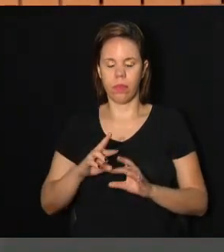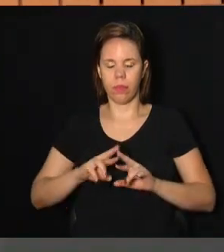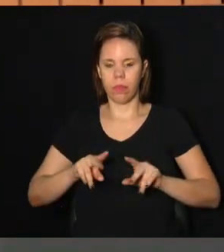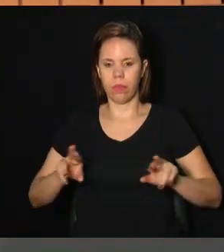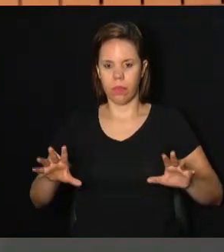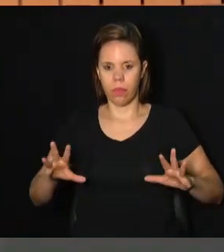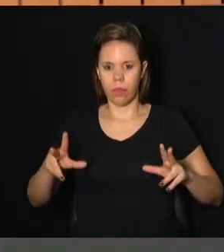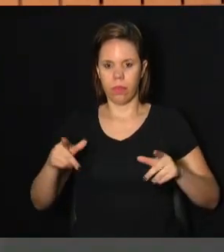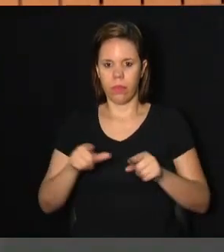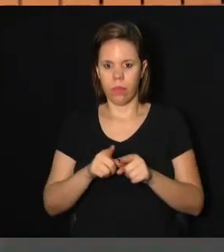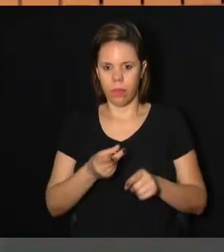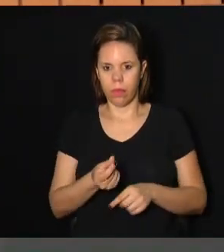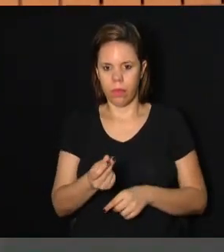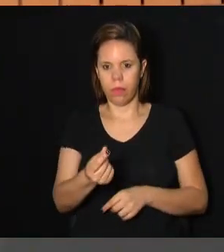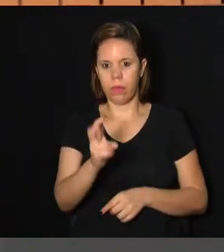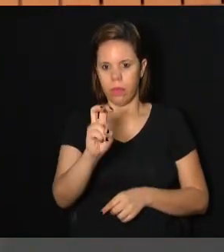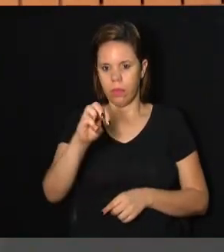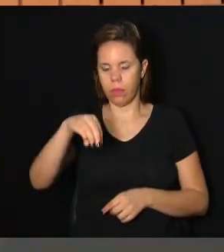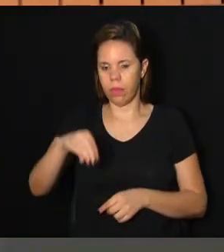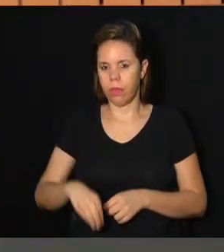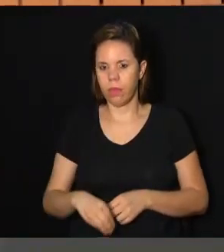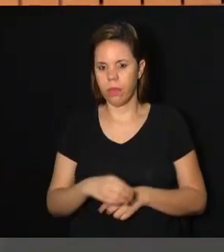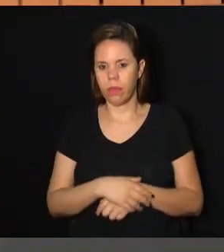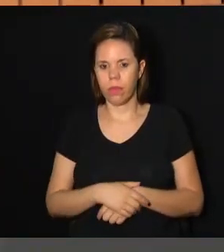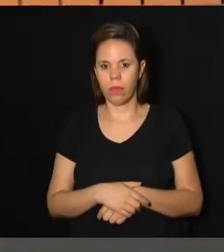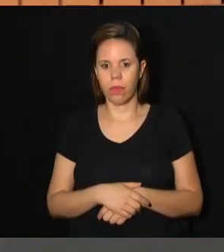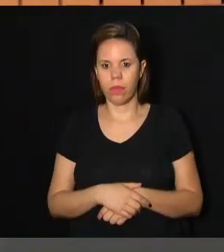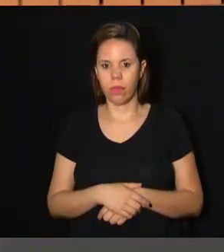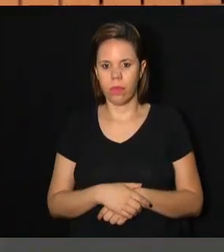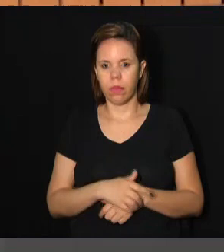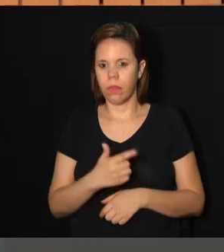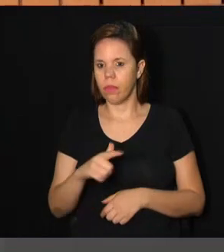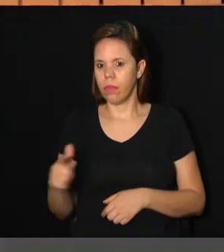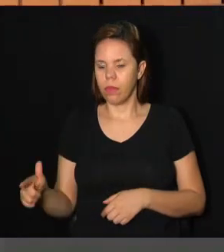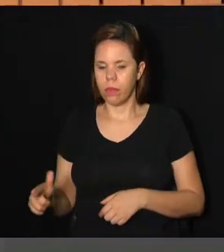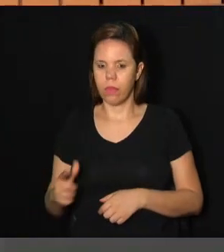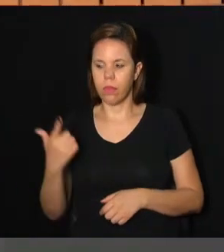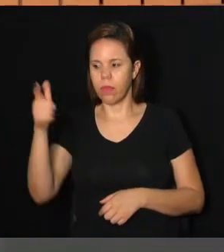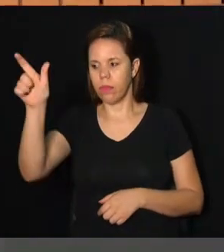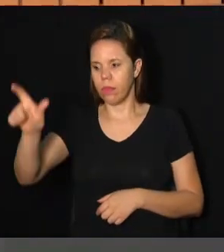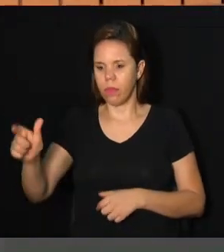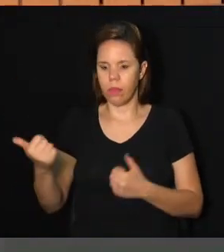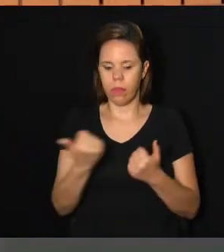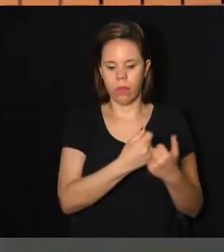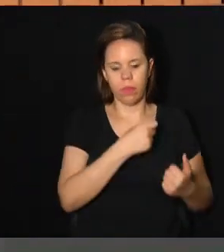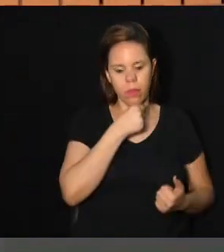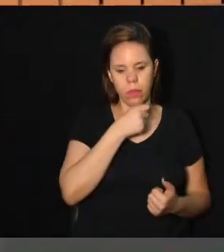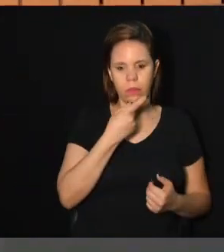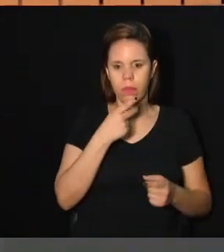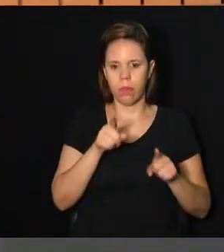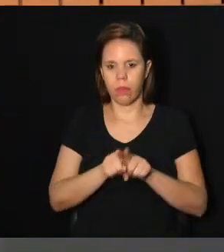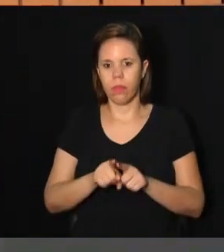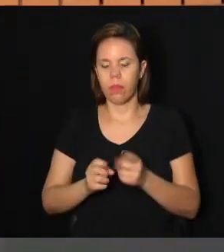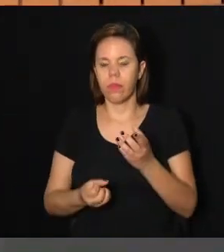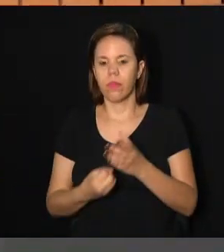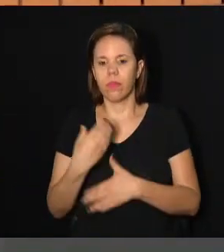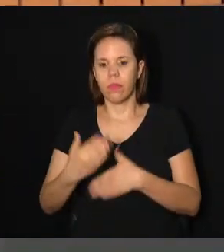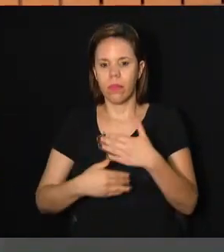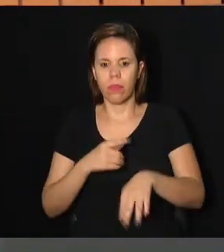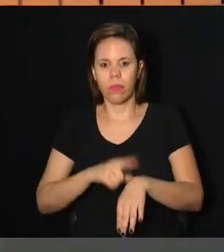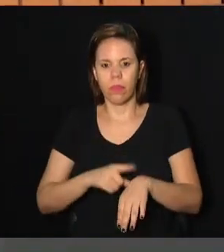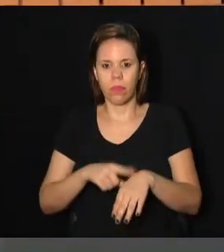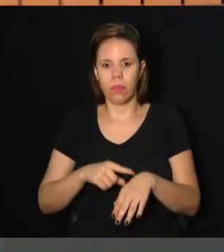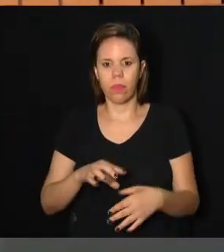também, com duração de 5 minutos, sem apartes. Ocorre que, ao permitir a utilização do tempo de